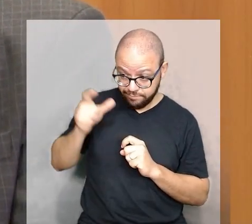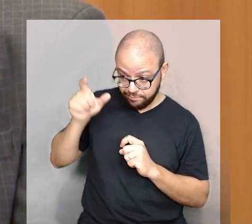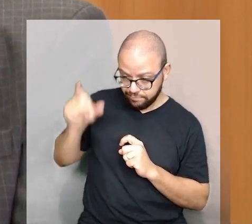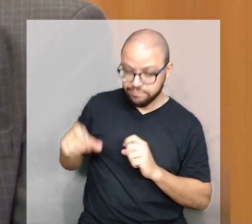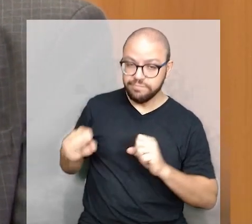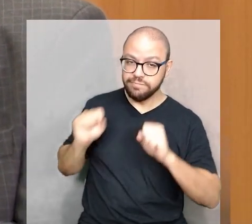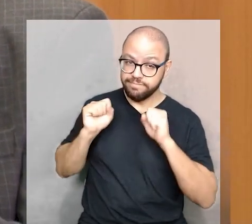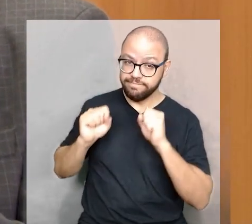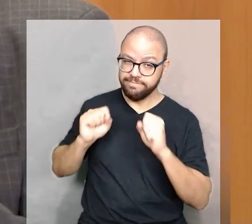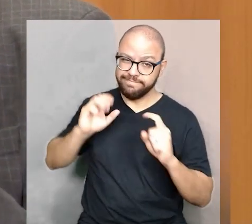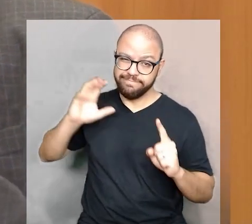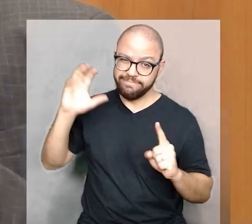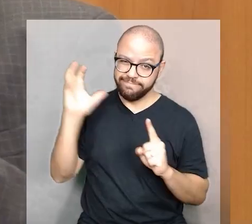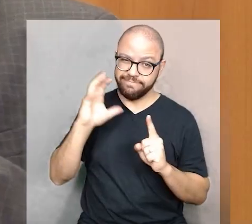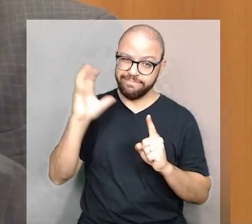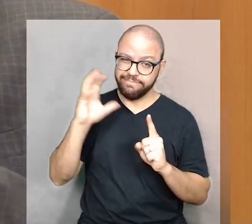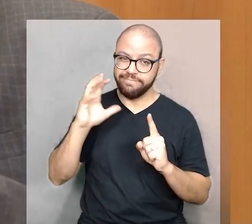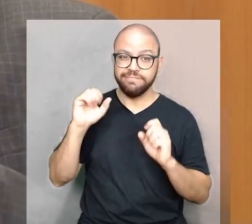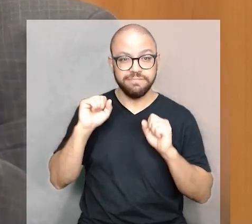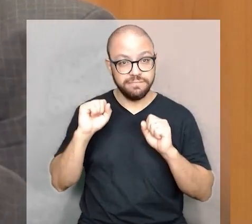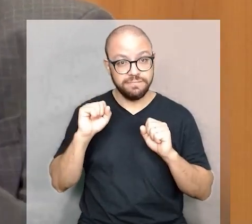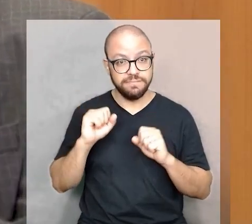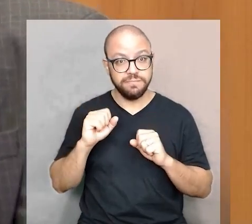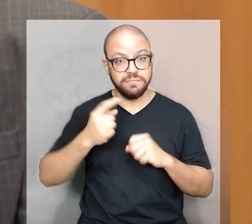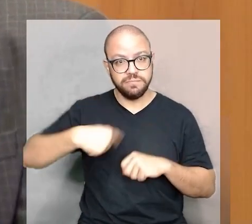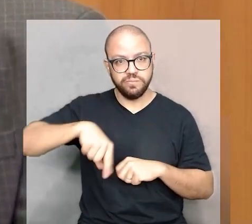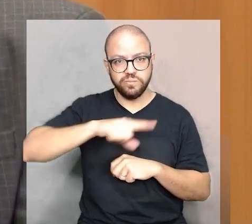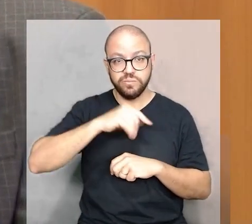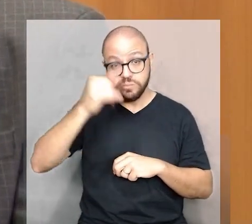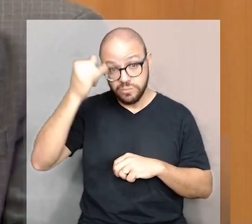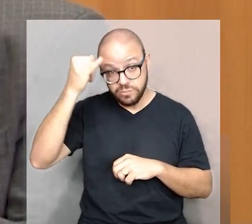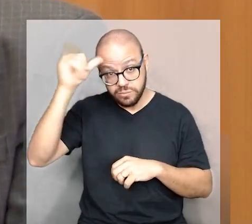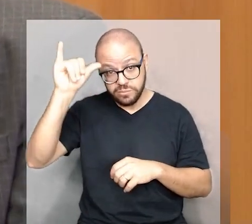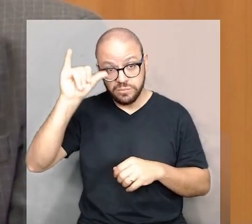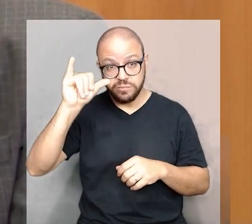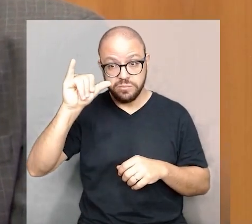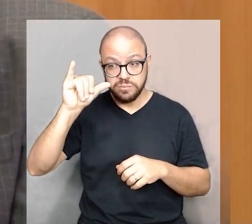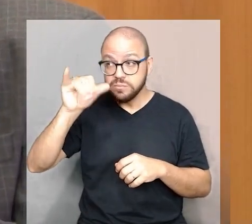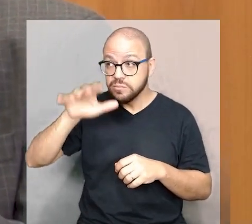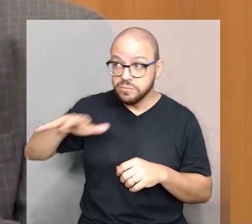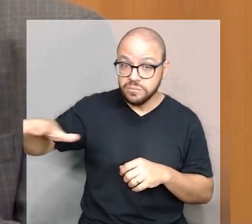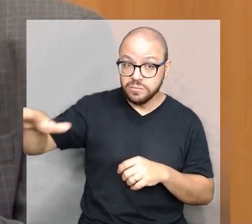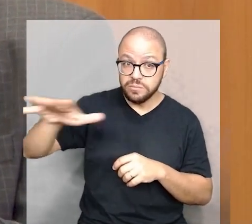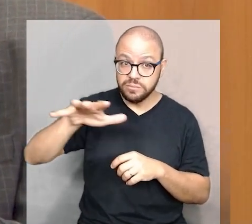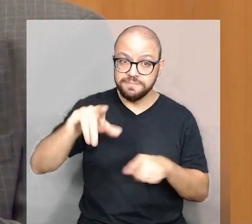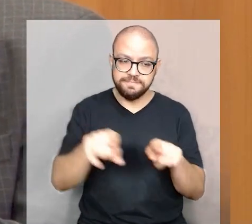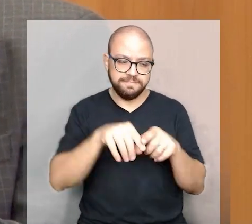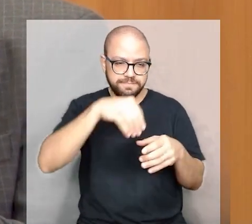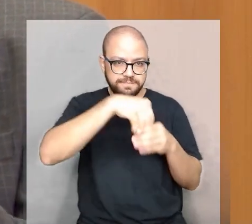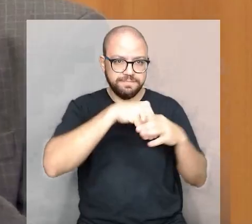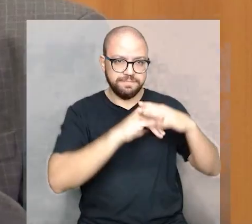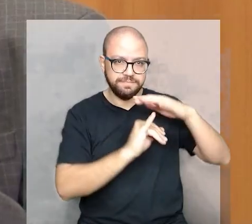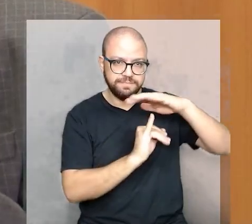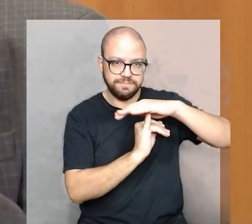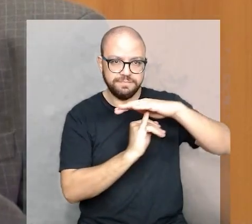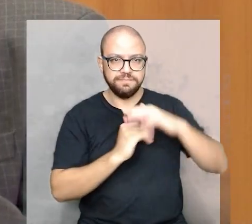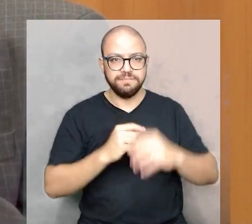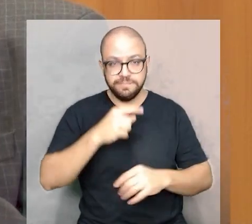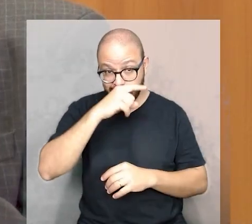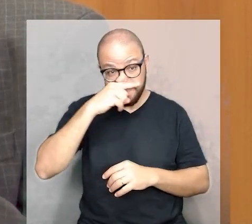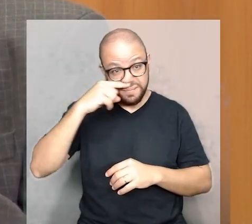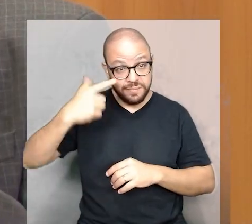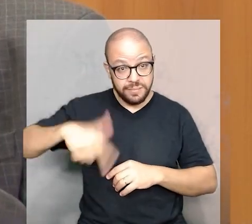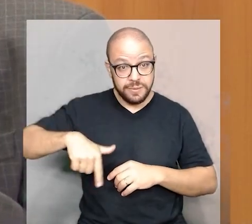violência. Então a diferença da gente é que a gente combate muito forte fora, mas também interno. Então, nós temos comissões para isso. Nós temos